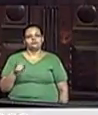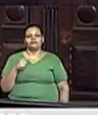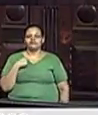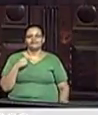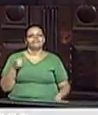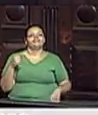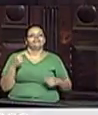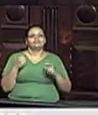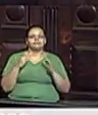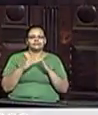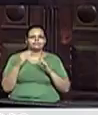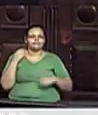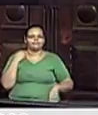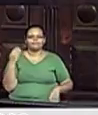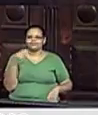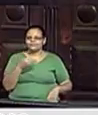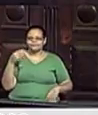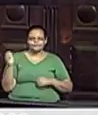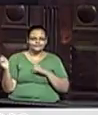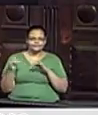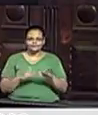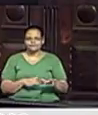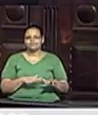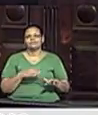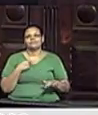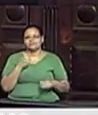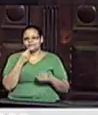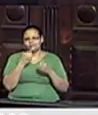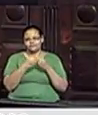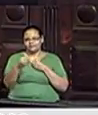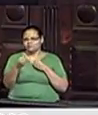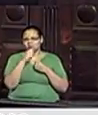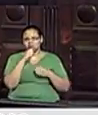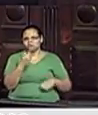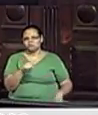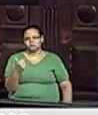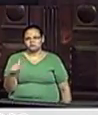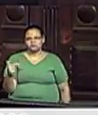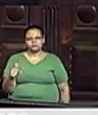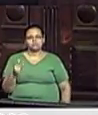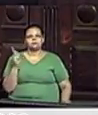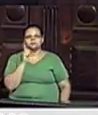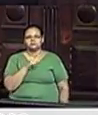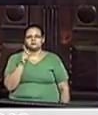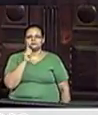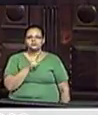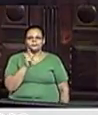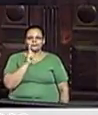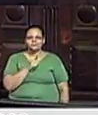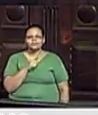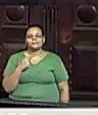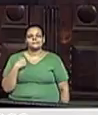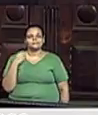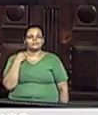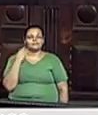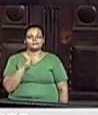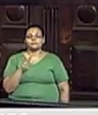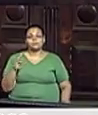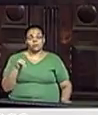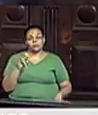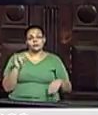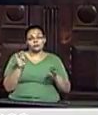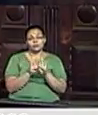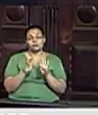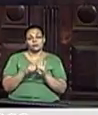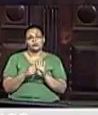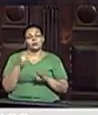muito movimento, com muito cliente, numa outra agência perto, batendo todas as metas fixadas pelo Banco do Brasil, foi fechada.